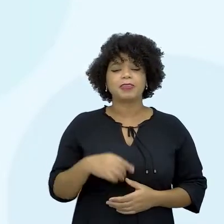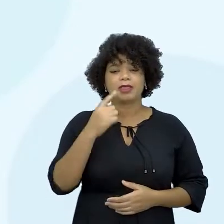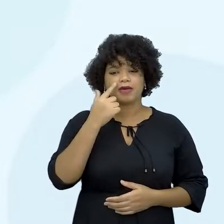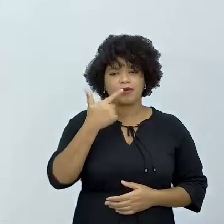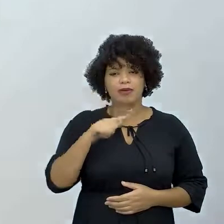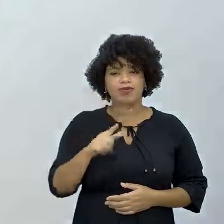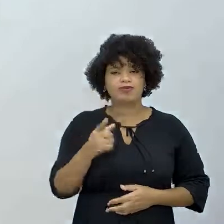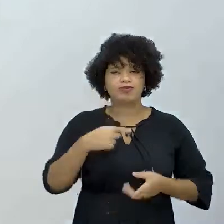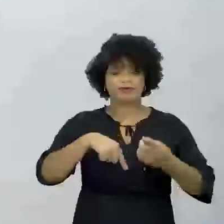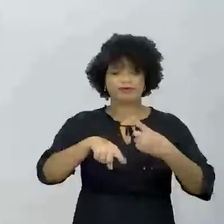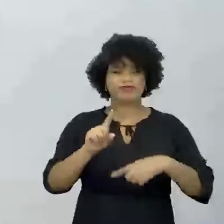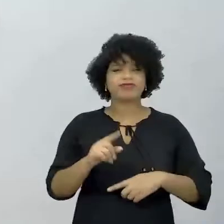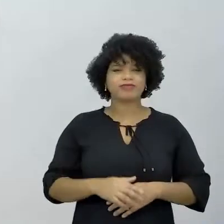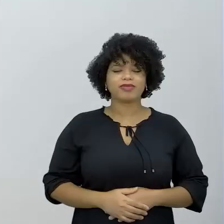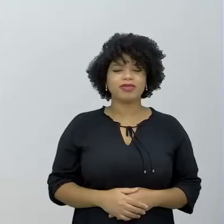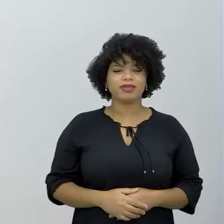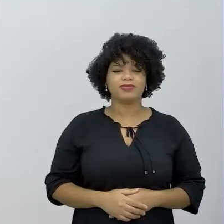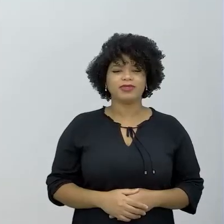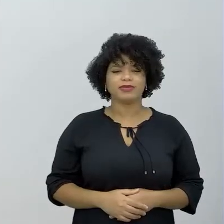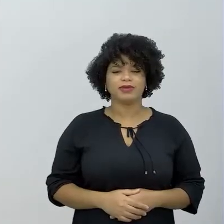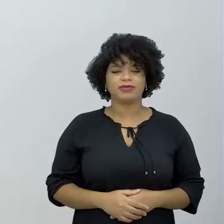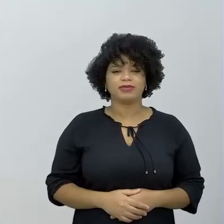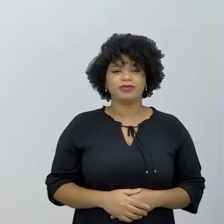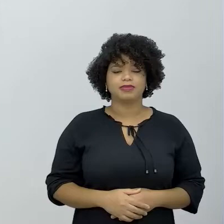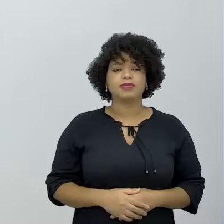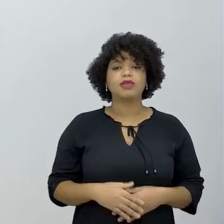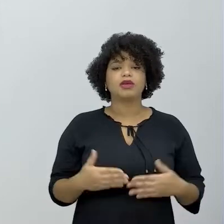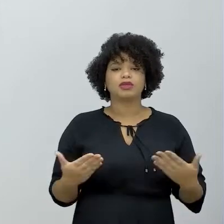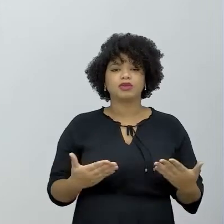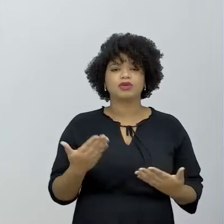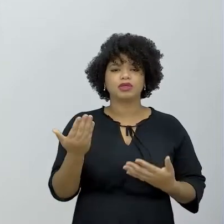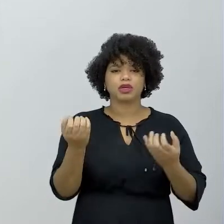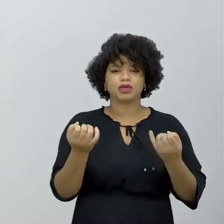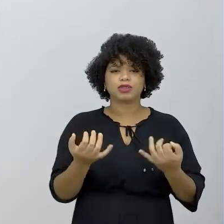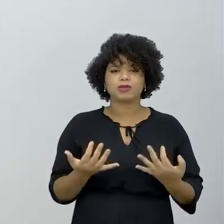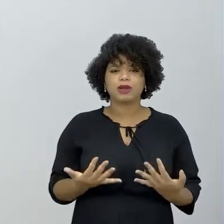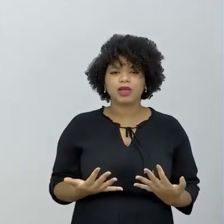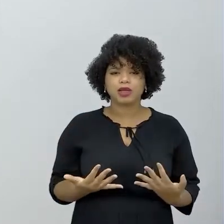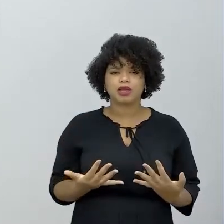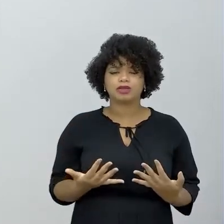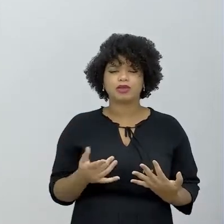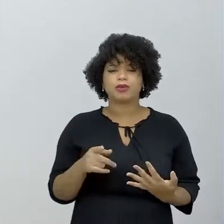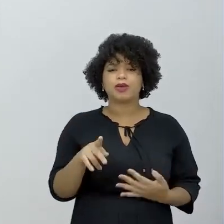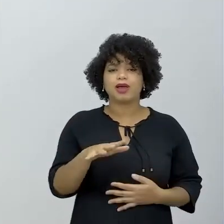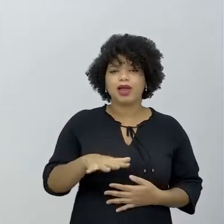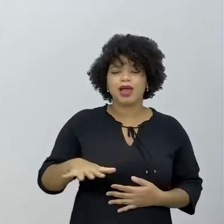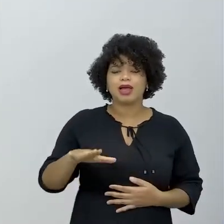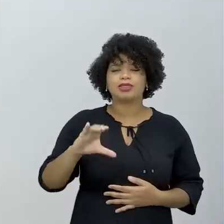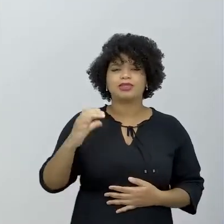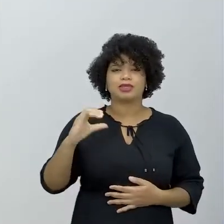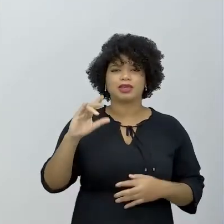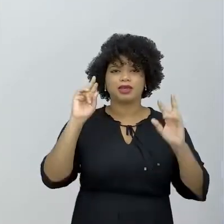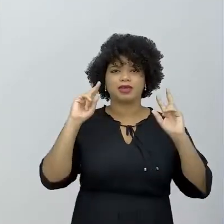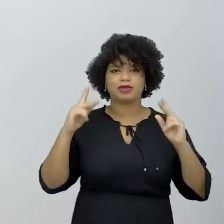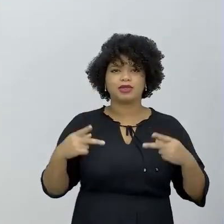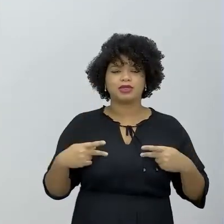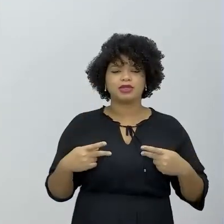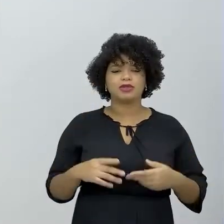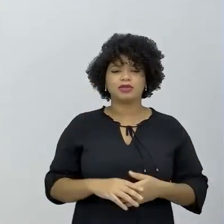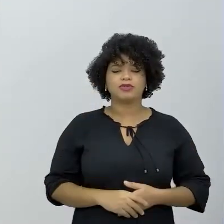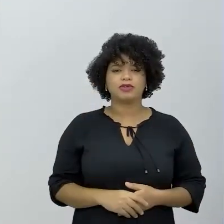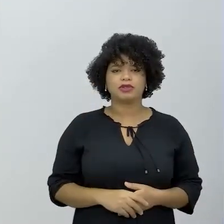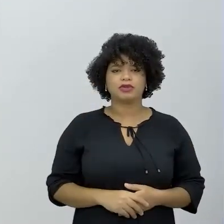superar desafios de humanas, né? Por que nós estamos falando da área de ciências humanas e sociais